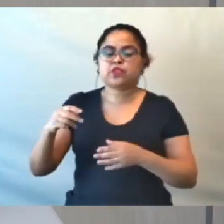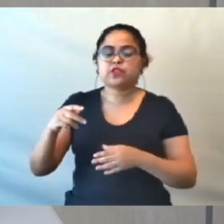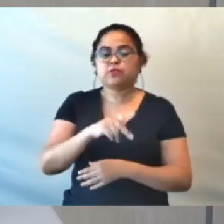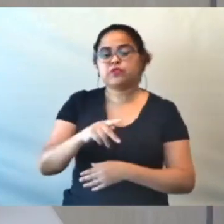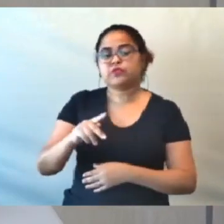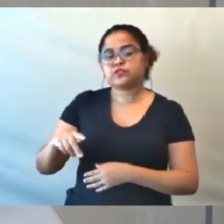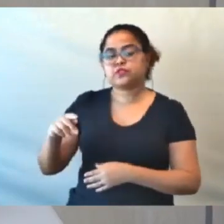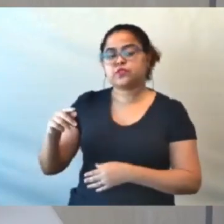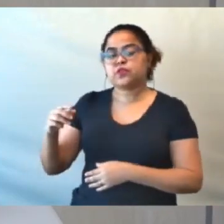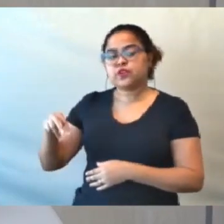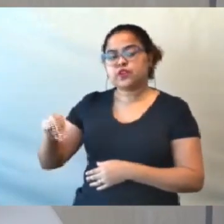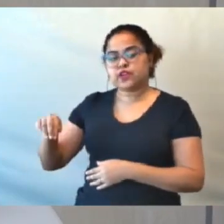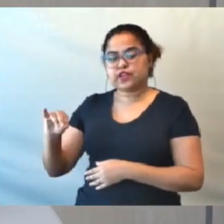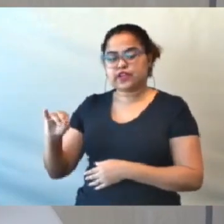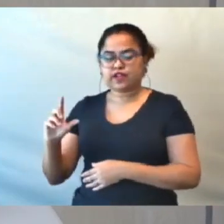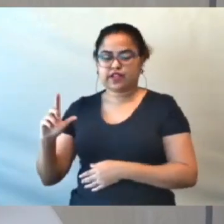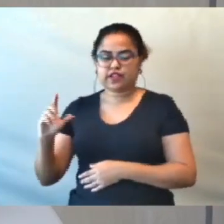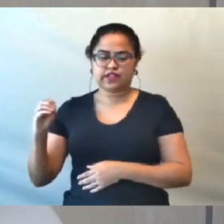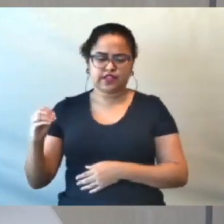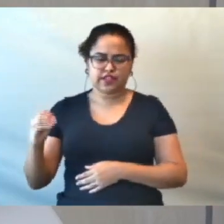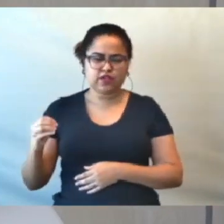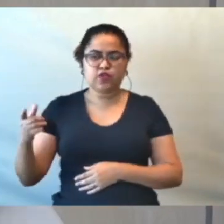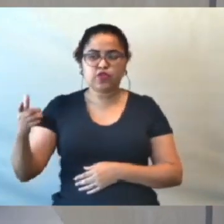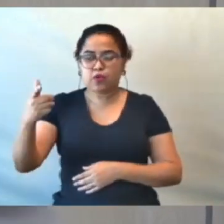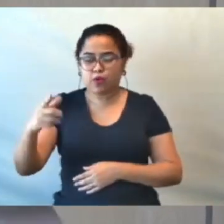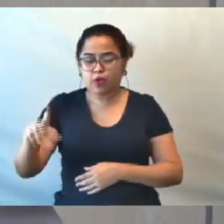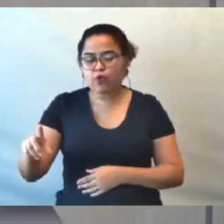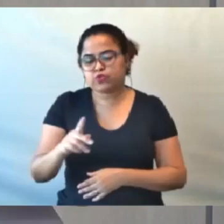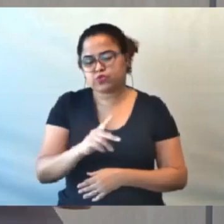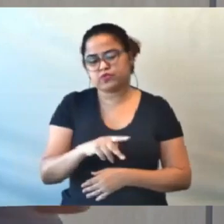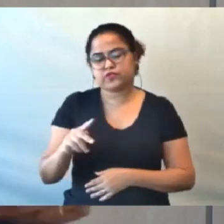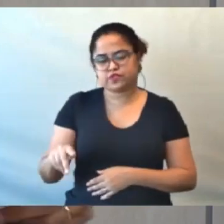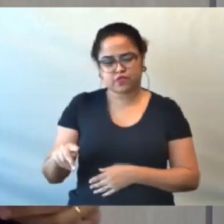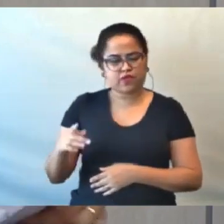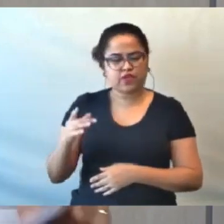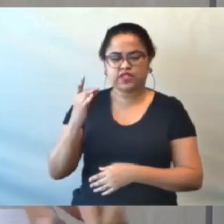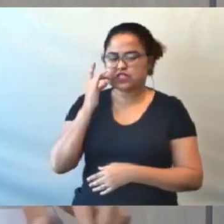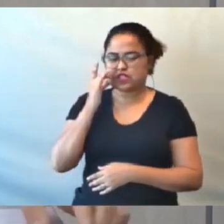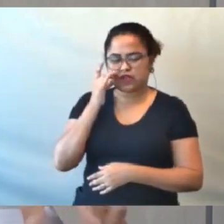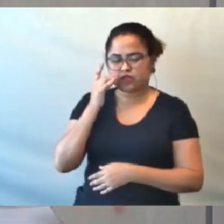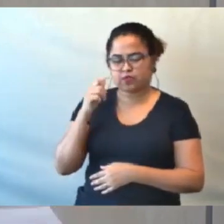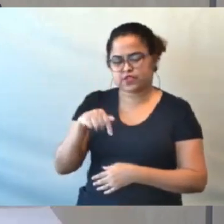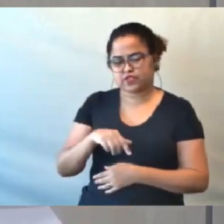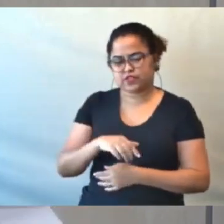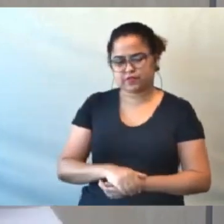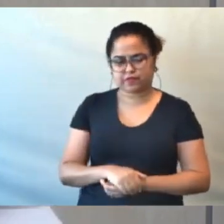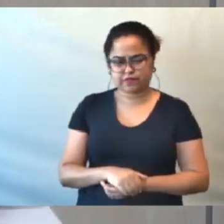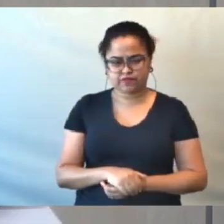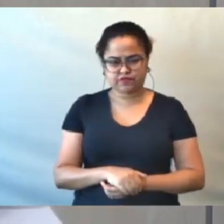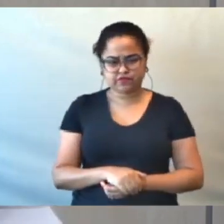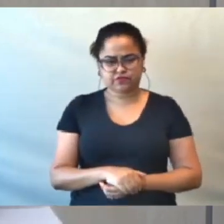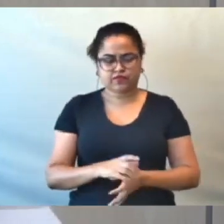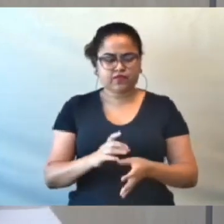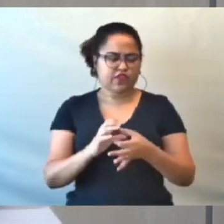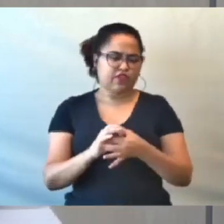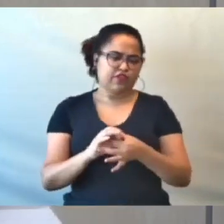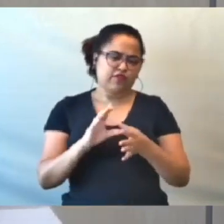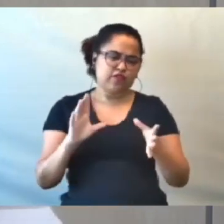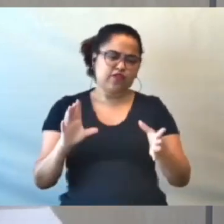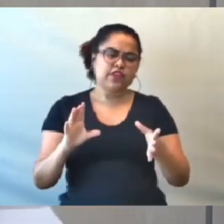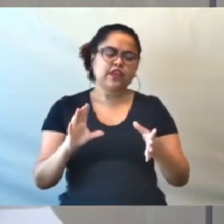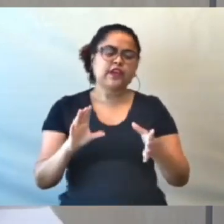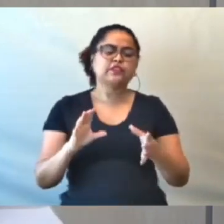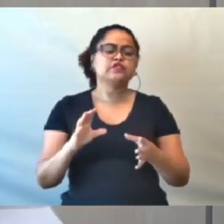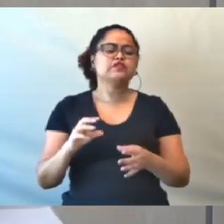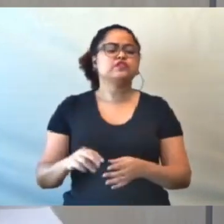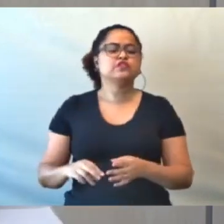professores que não estão presentes. Então, fiquem à vontade para, caso queiram fazer uso da palavra, apenas nos sinalizar e a